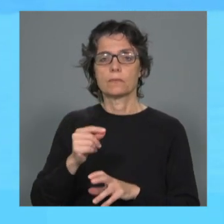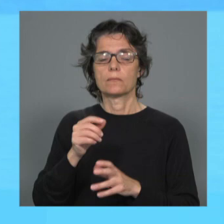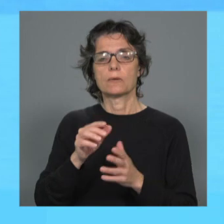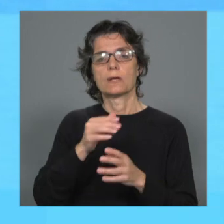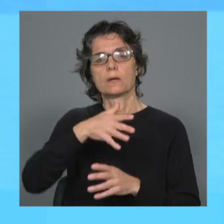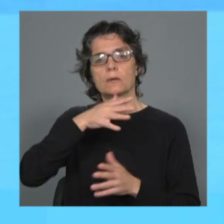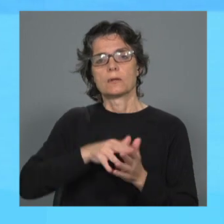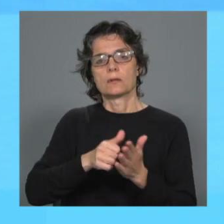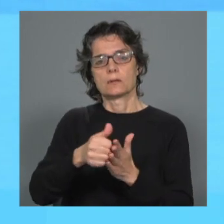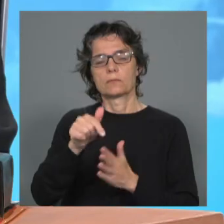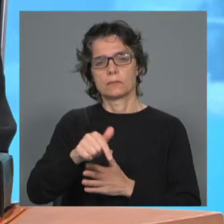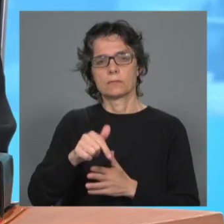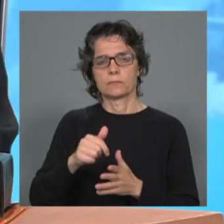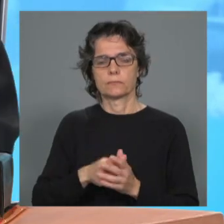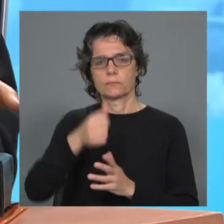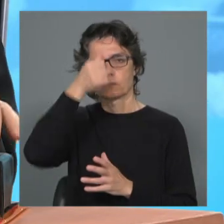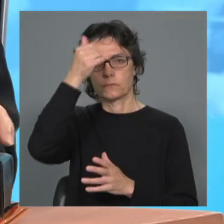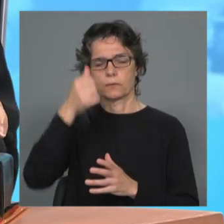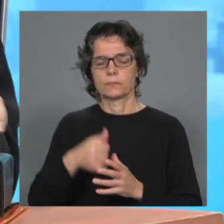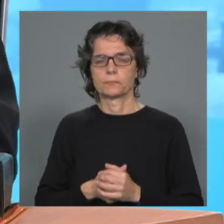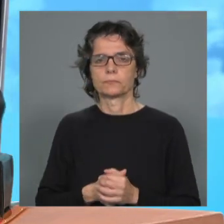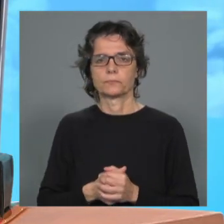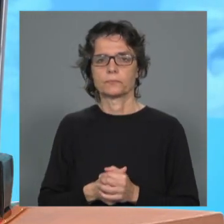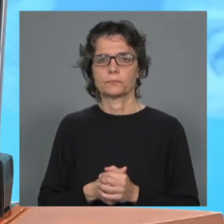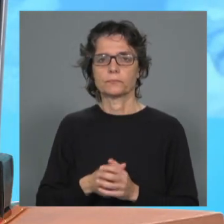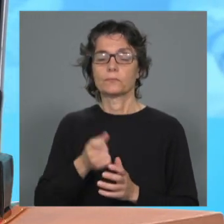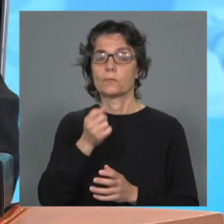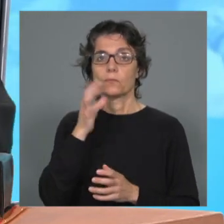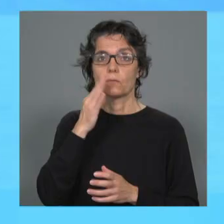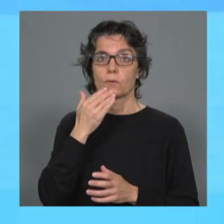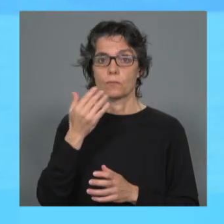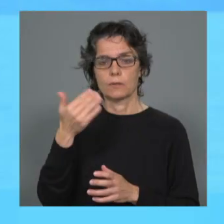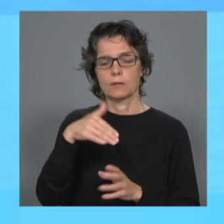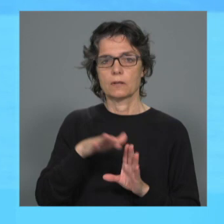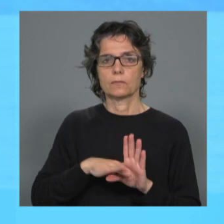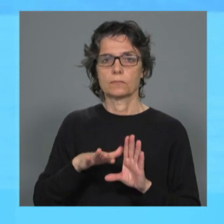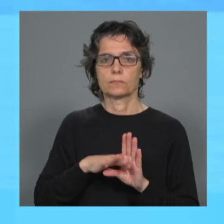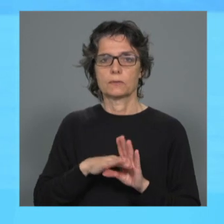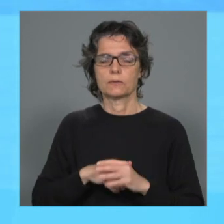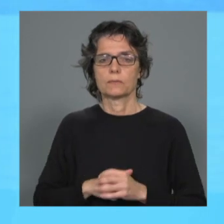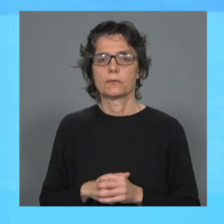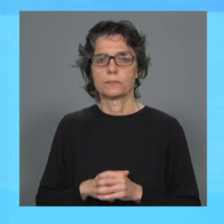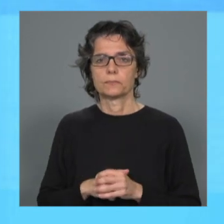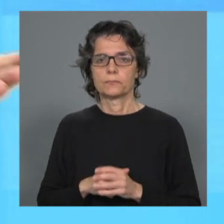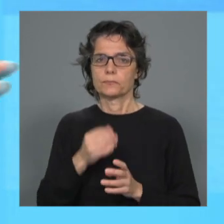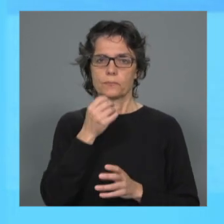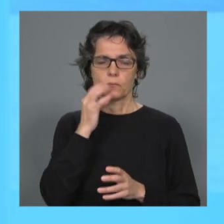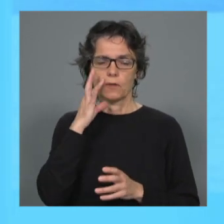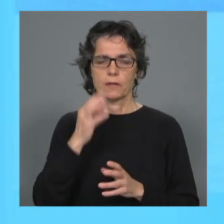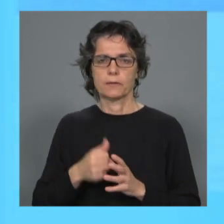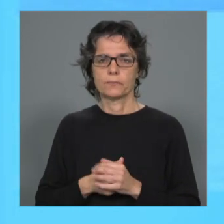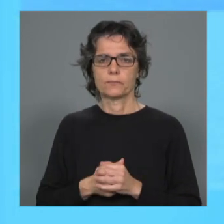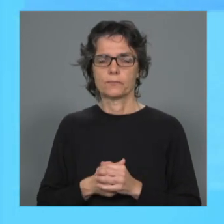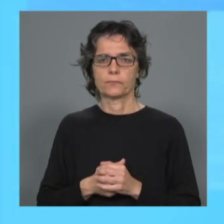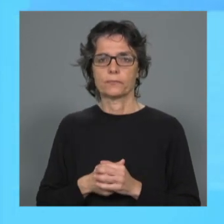Padre João, boa tarde, obrigado por estar connosco neste programa. Boa tarde. Já lá vamos, de facto,